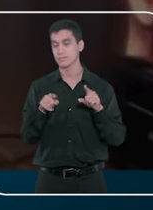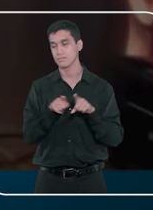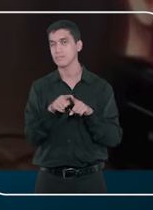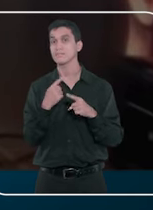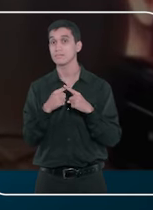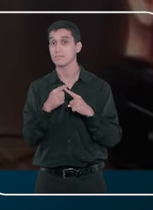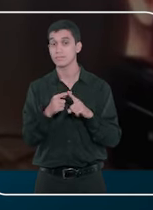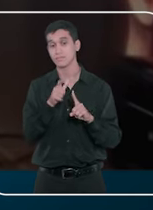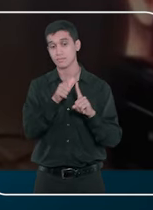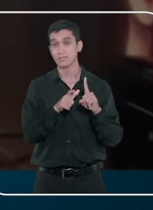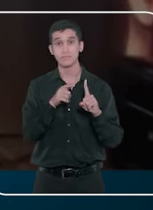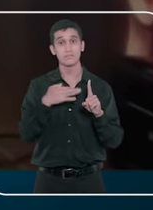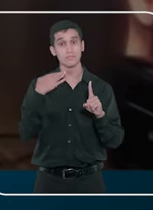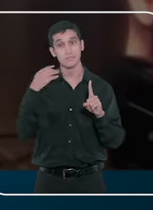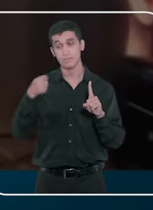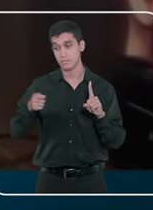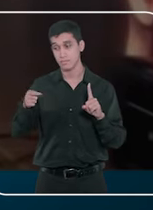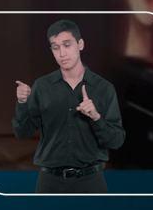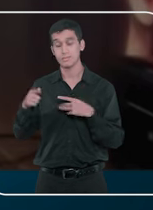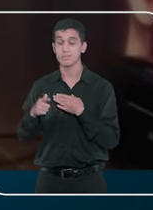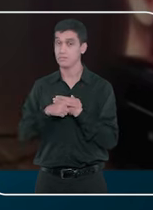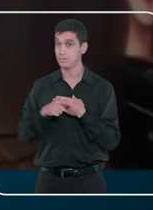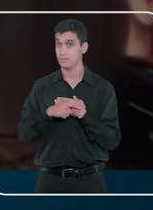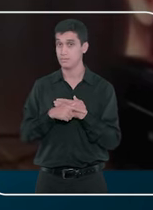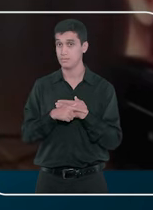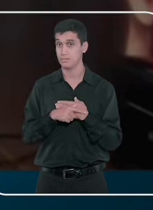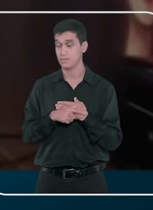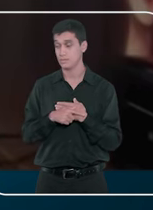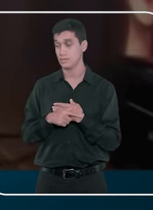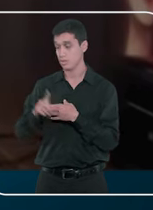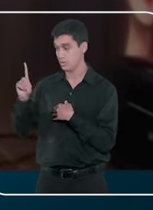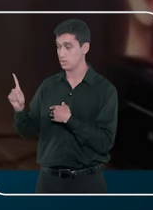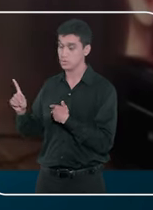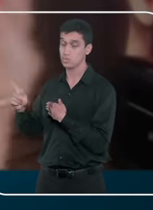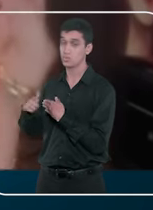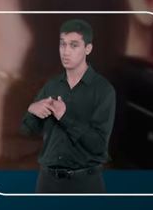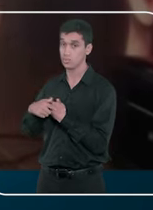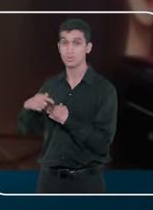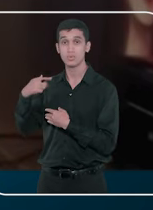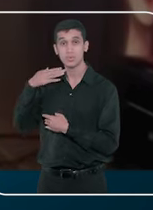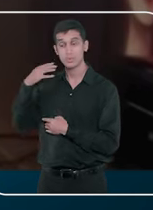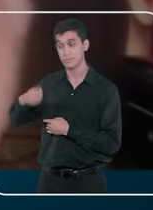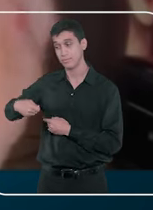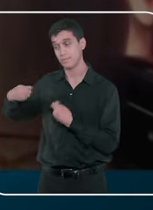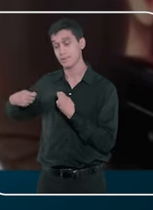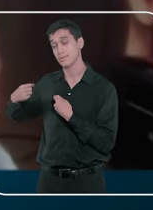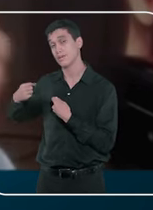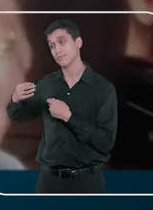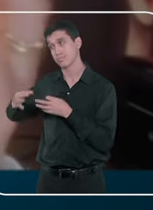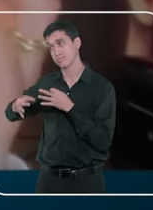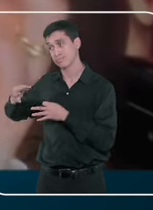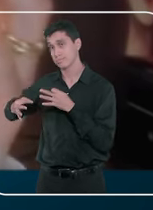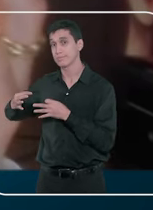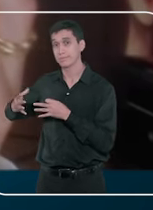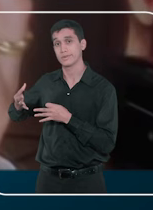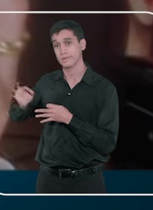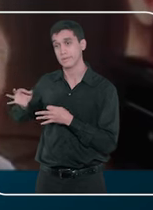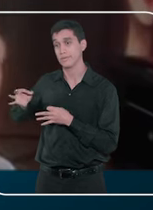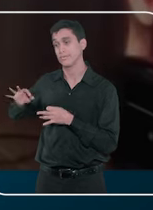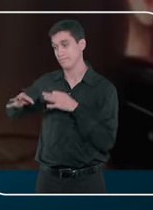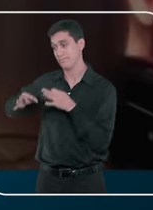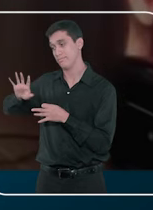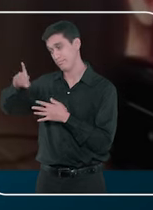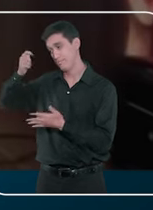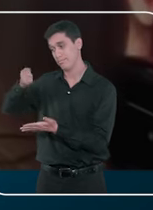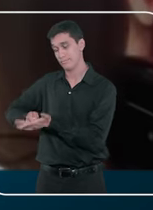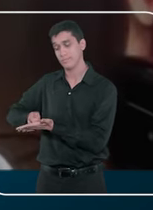juiz. A atividade do juiz, a gente sempre diz, né, de forma muito singela, que o juiz tem que julgar. E é verdade, o juiz tem que julgar,